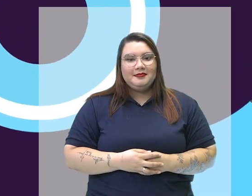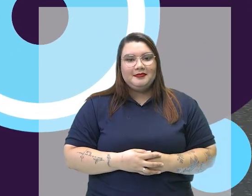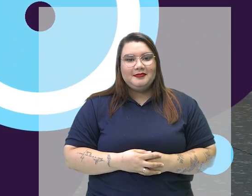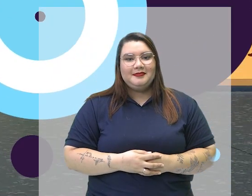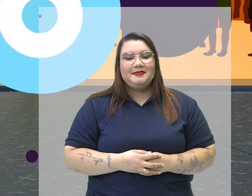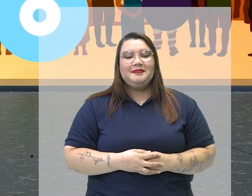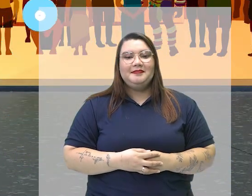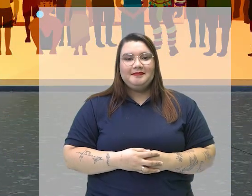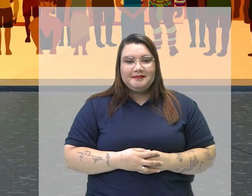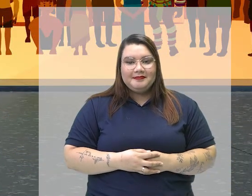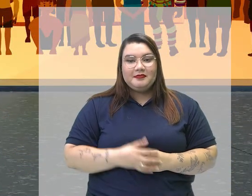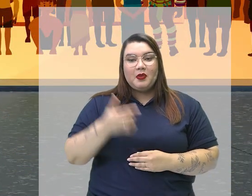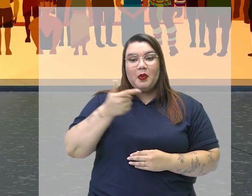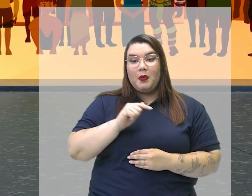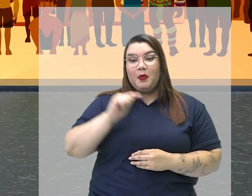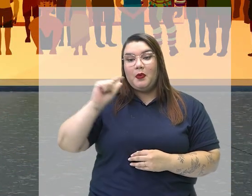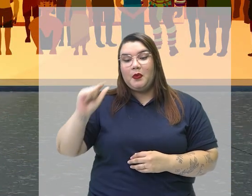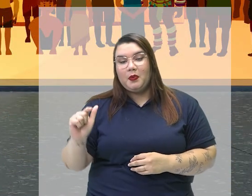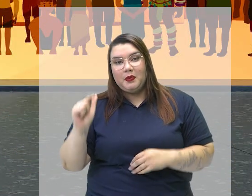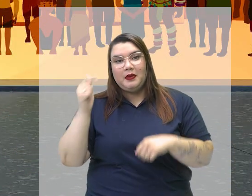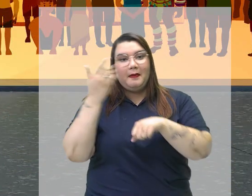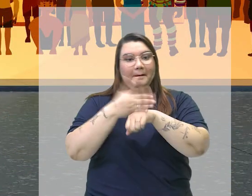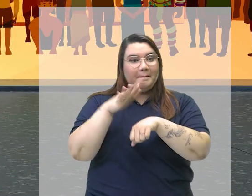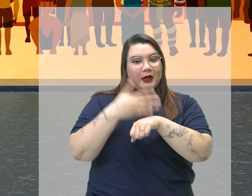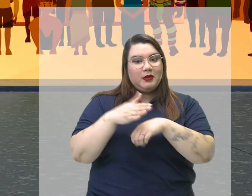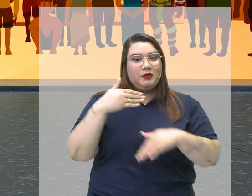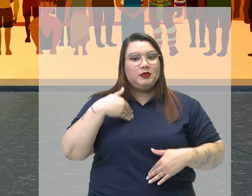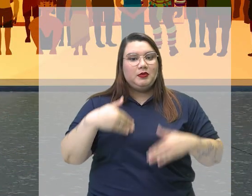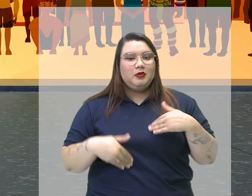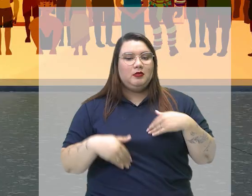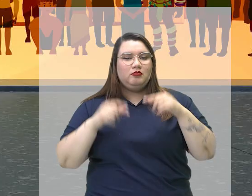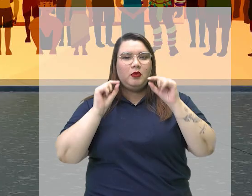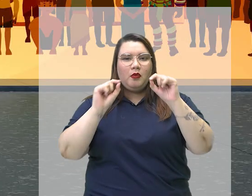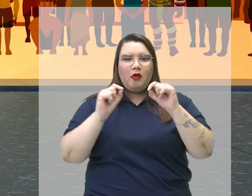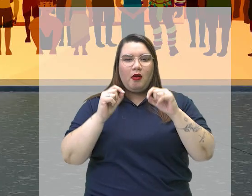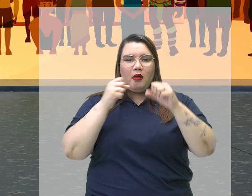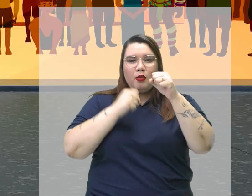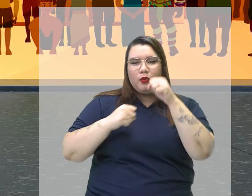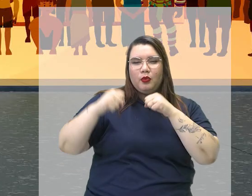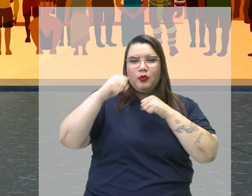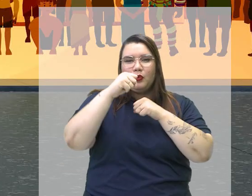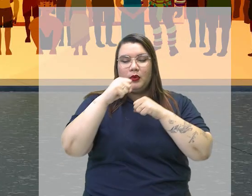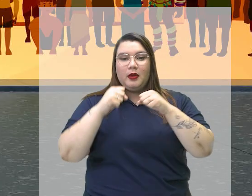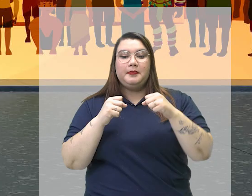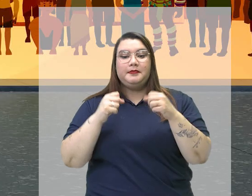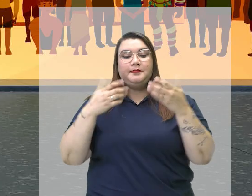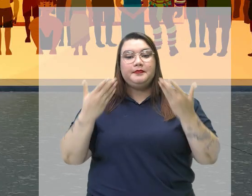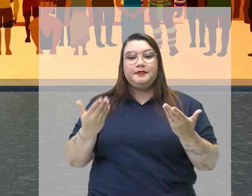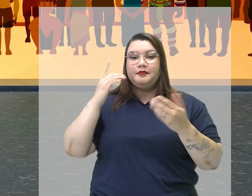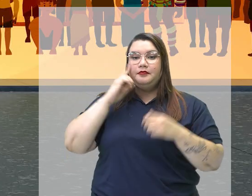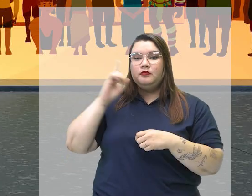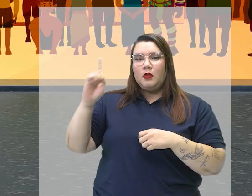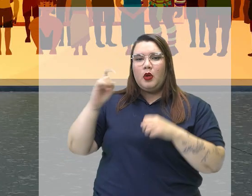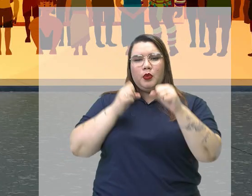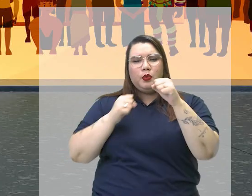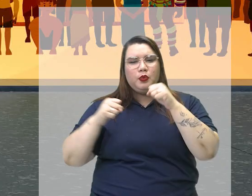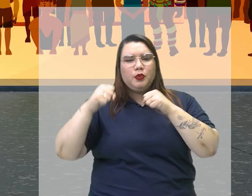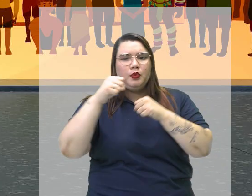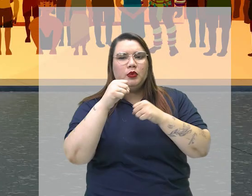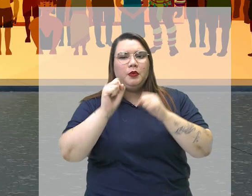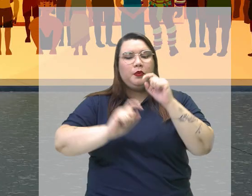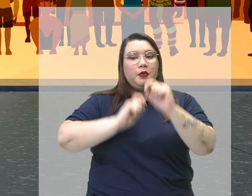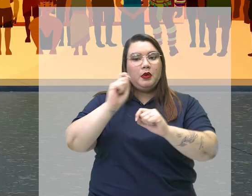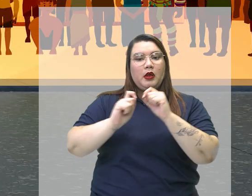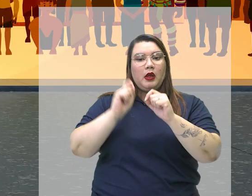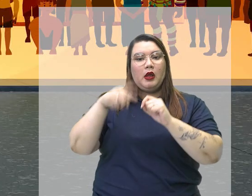aí outra prática corporal, que são as lutas. Observem, as lutas,